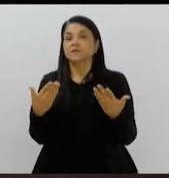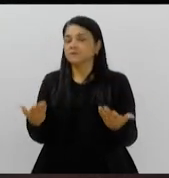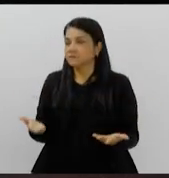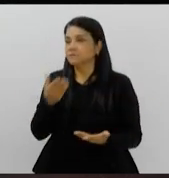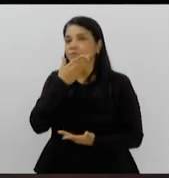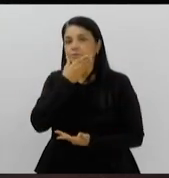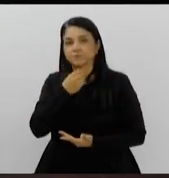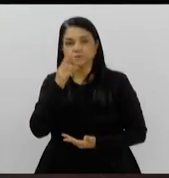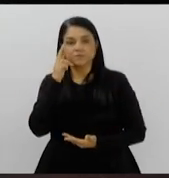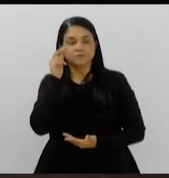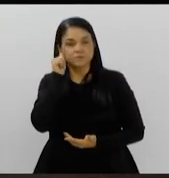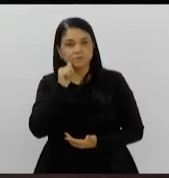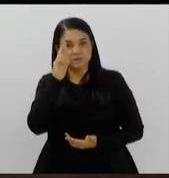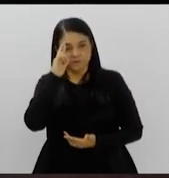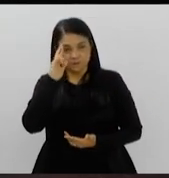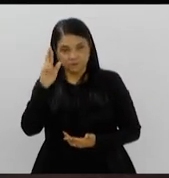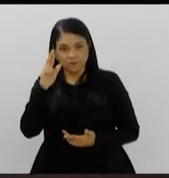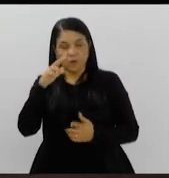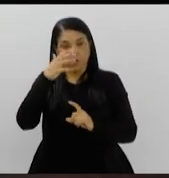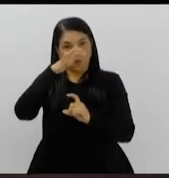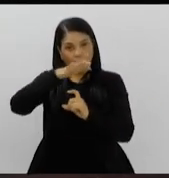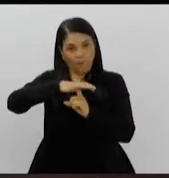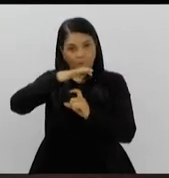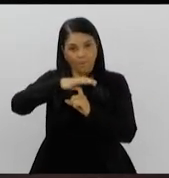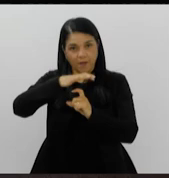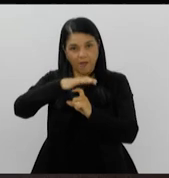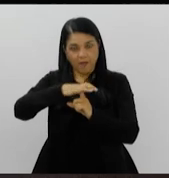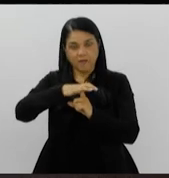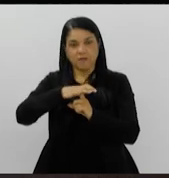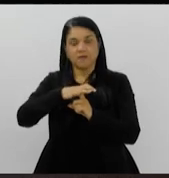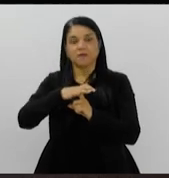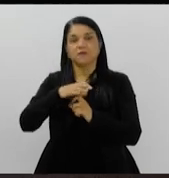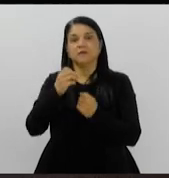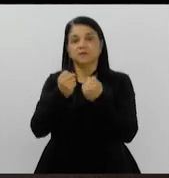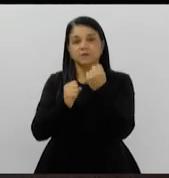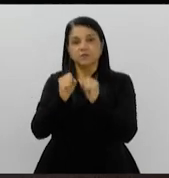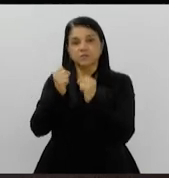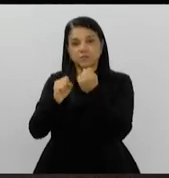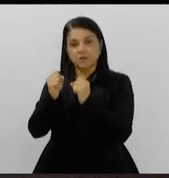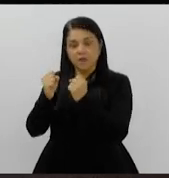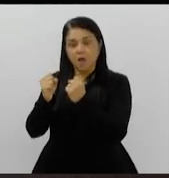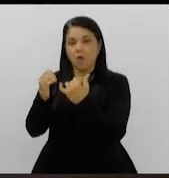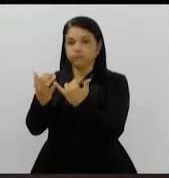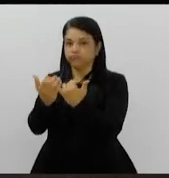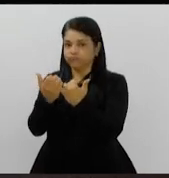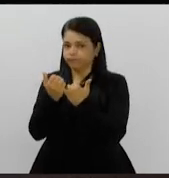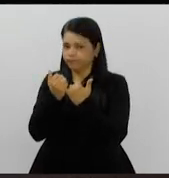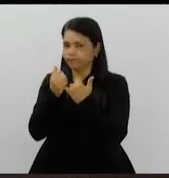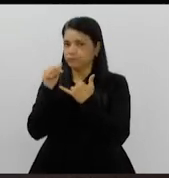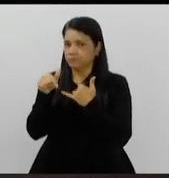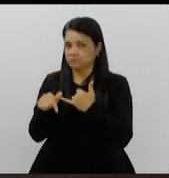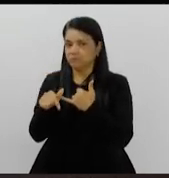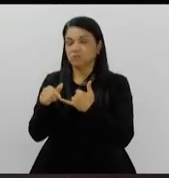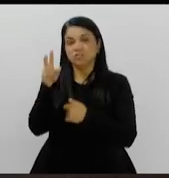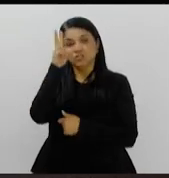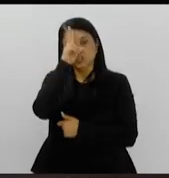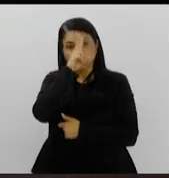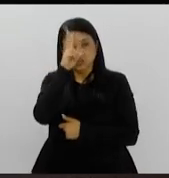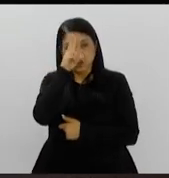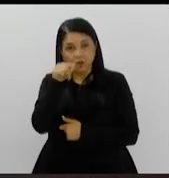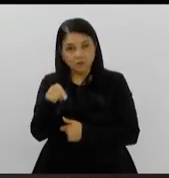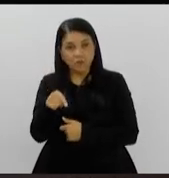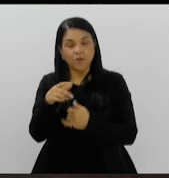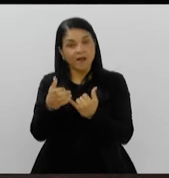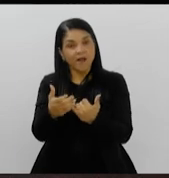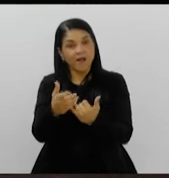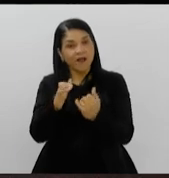senhores, tombar o parque industrial da usina Cambaíba por interesse histórico é uma forma de